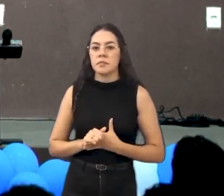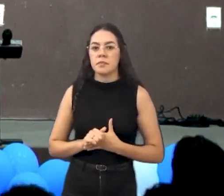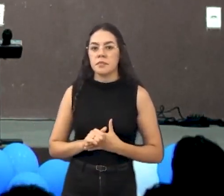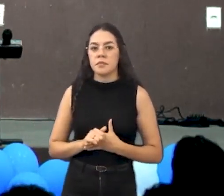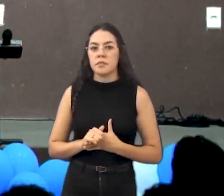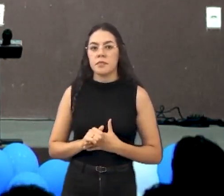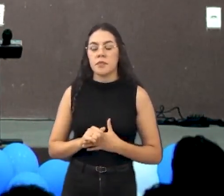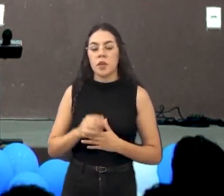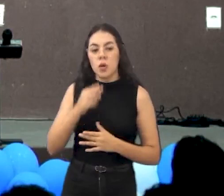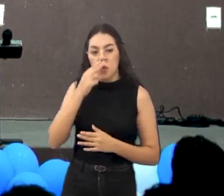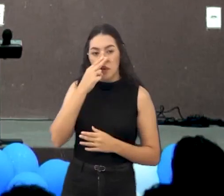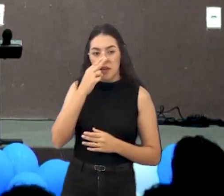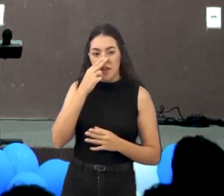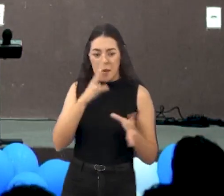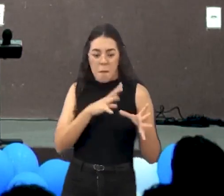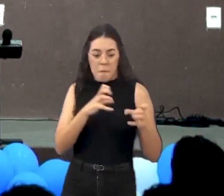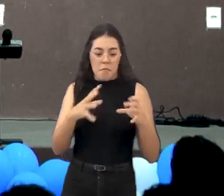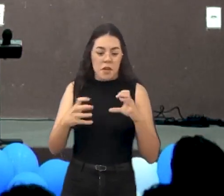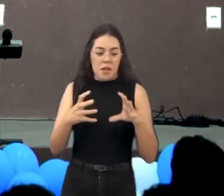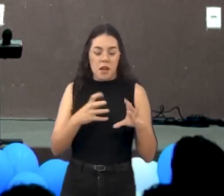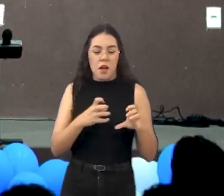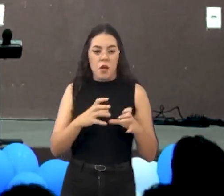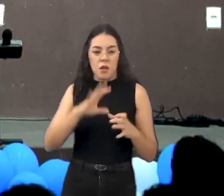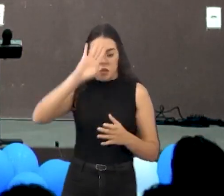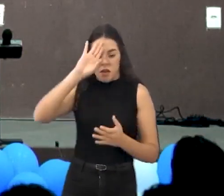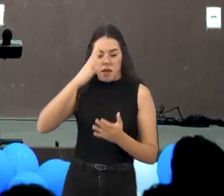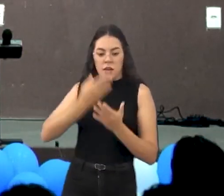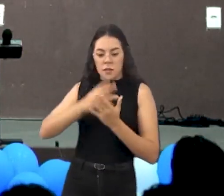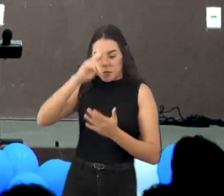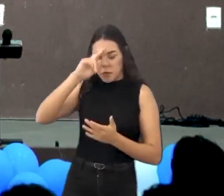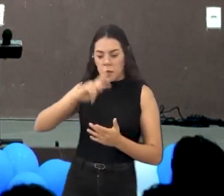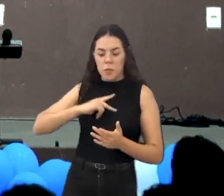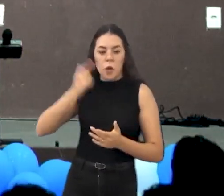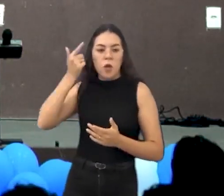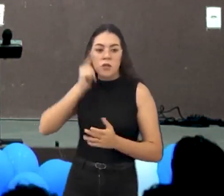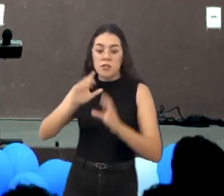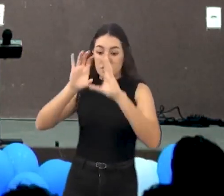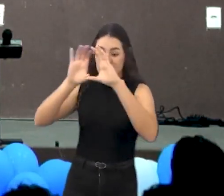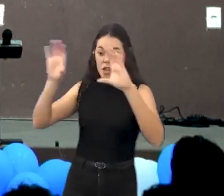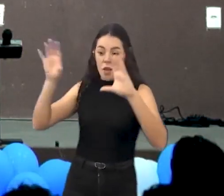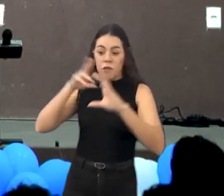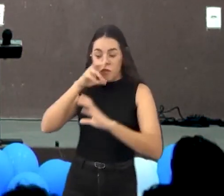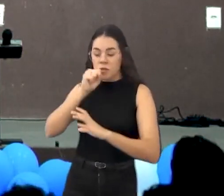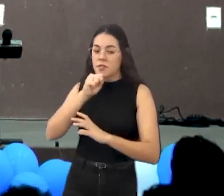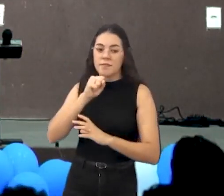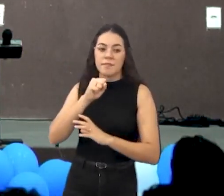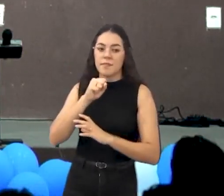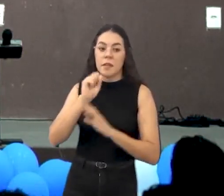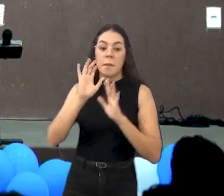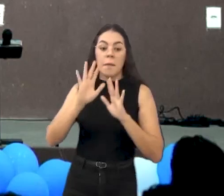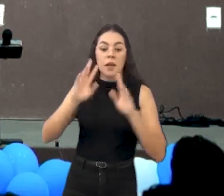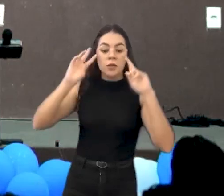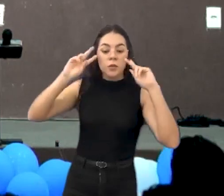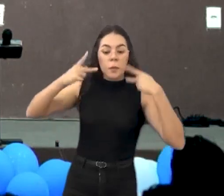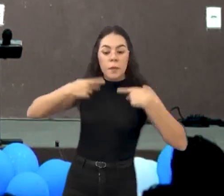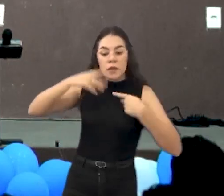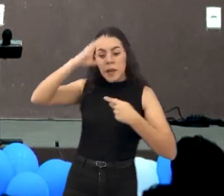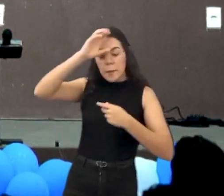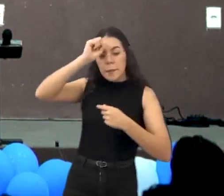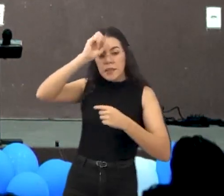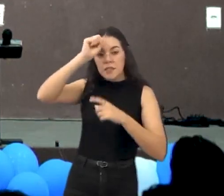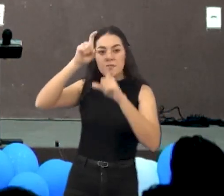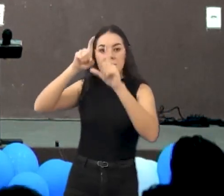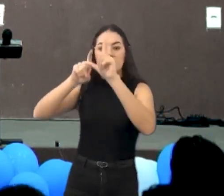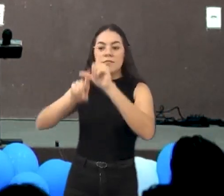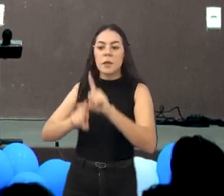O cristão não é um brigão autoconfiante que quer ganhar o reino de Deus por meio da força. É um ser humano que aprende a mansidão da dependência do Senhor durante